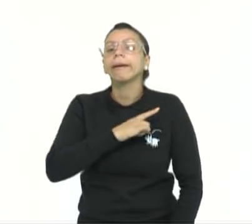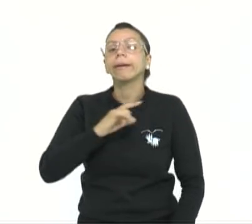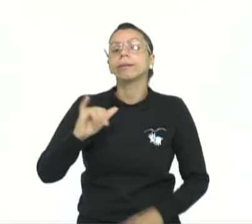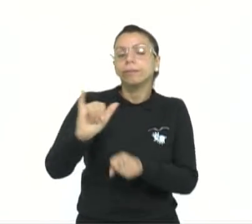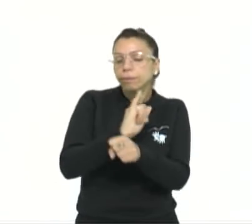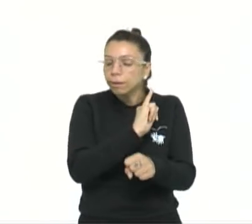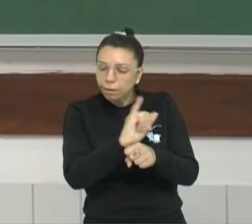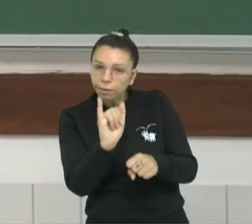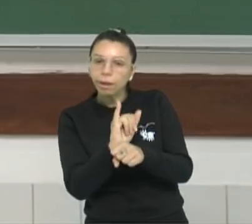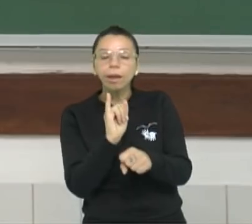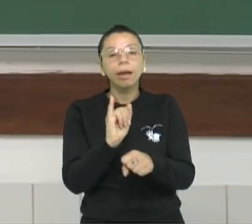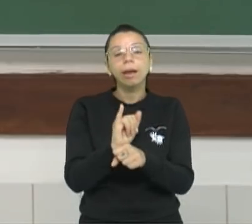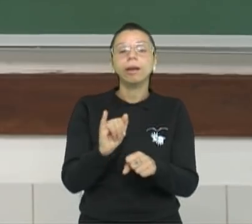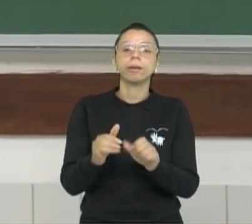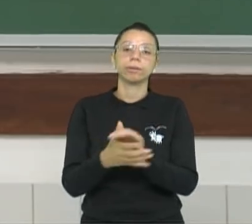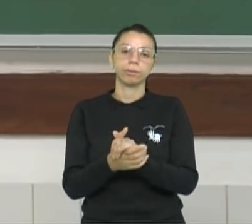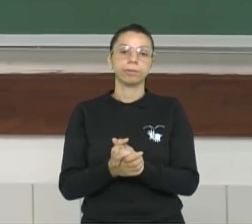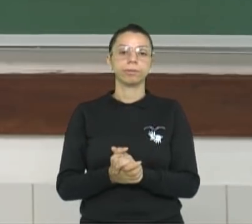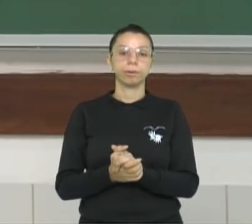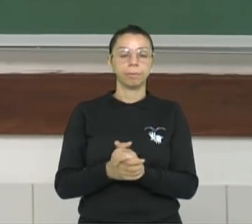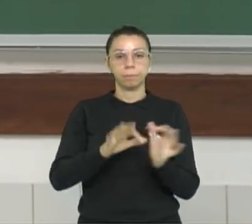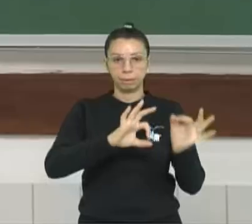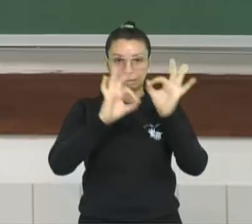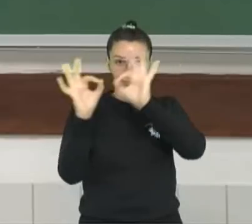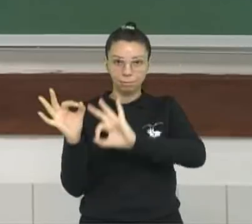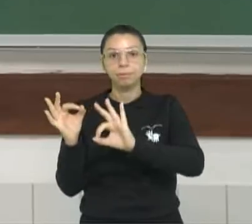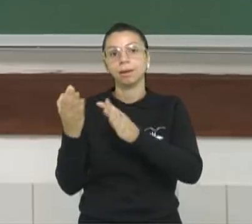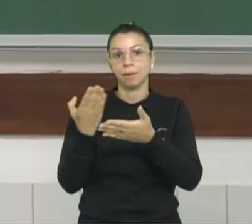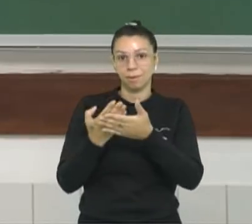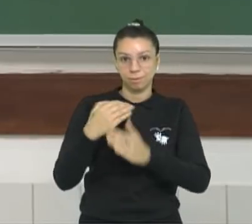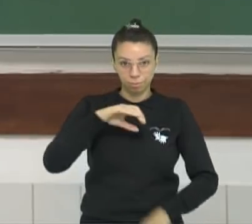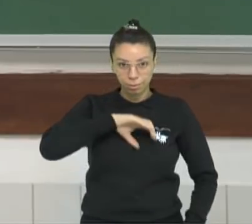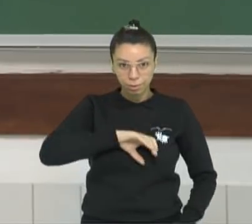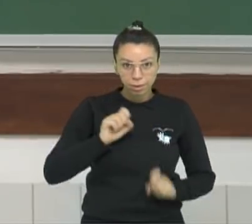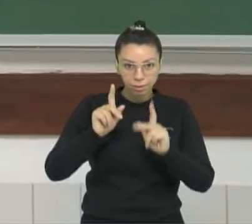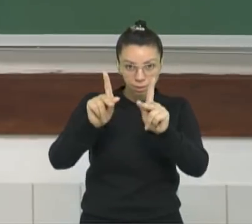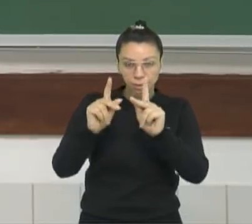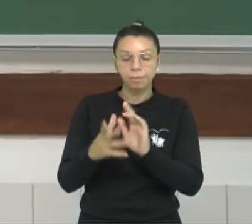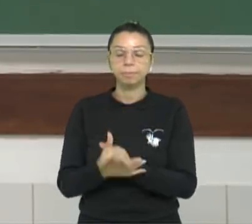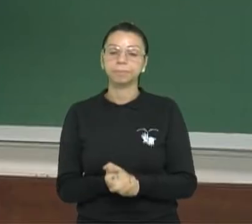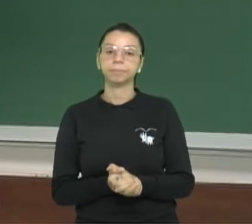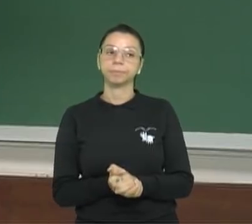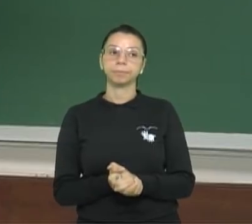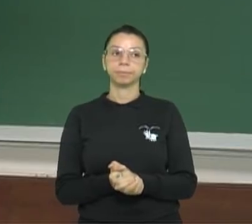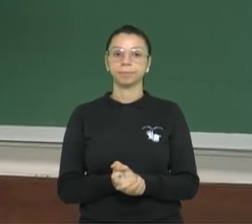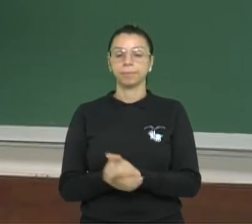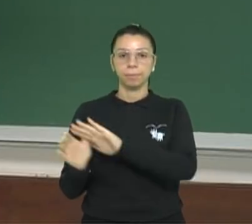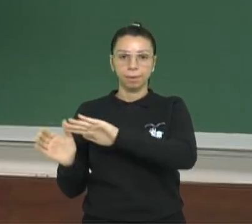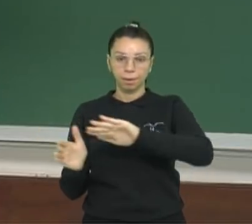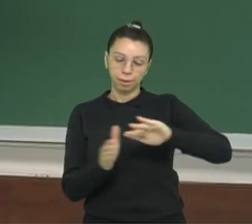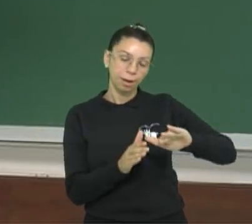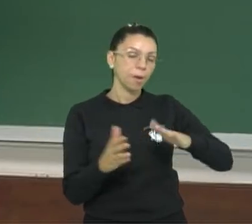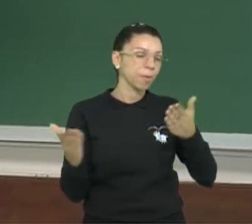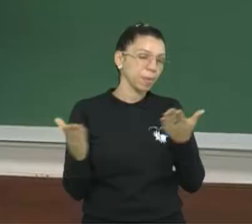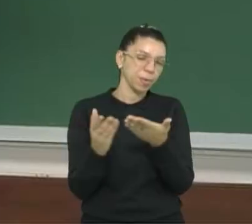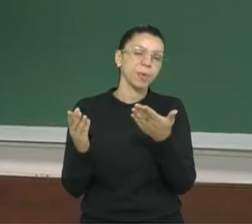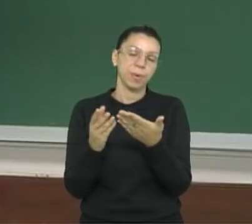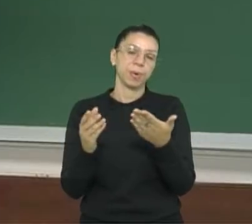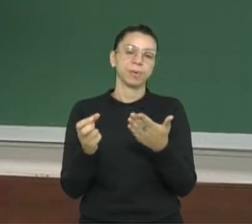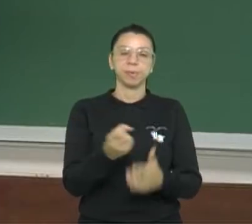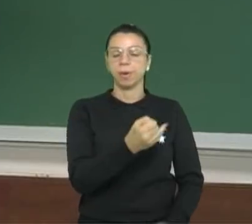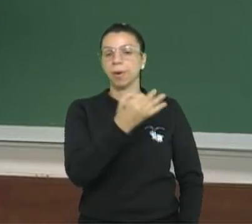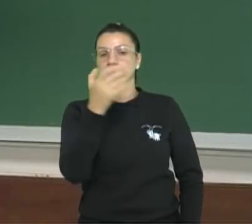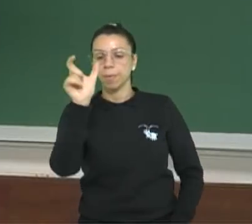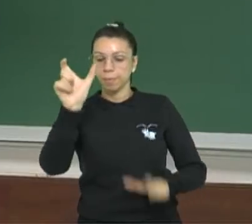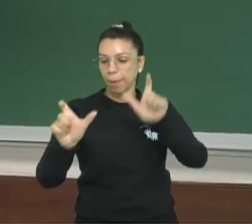certo? Então não esqueça de assistir bem a aula de português, tá bom? Então vamos lá. Agora a gente vai conhecer, aliás, a gente vai ver alguns